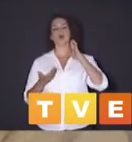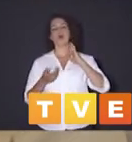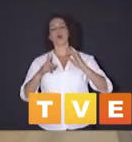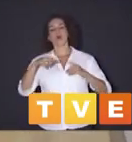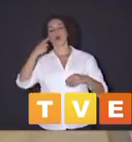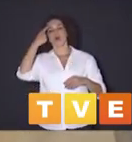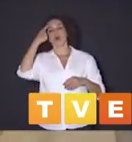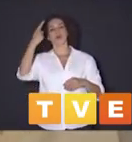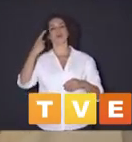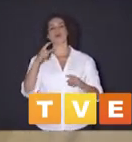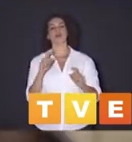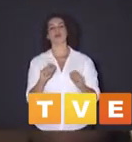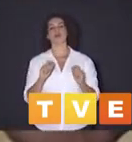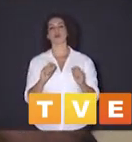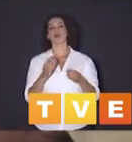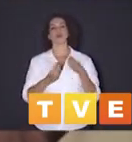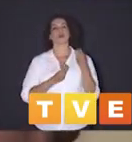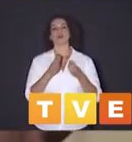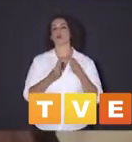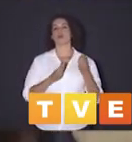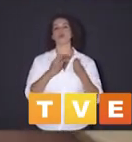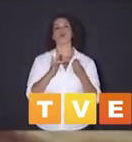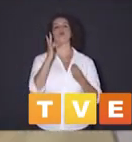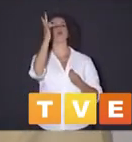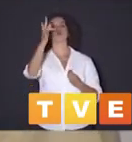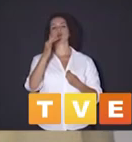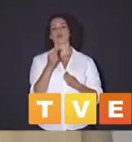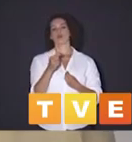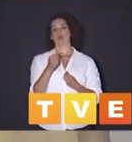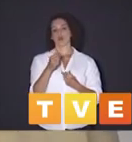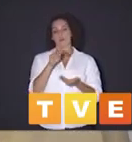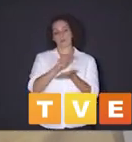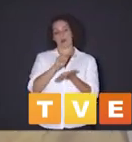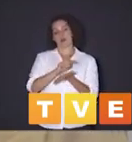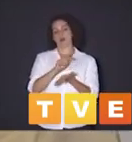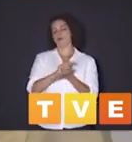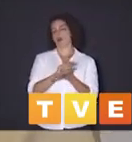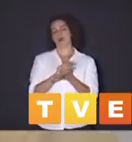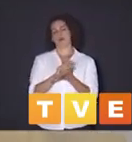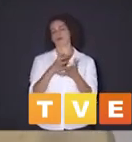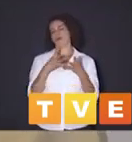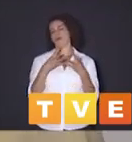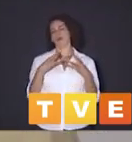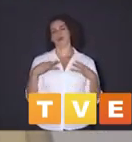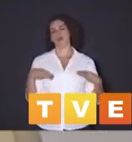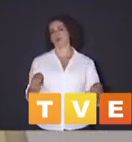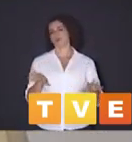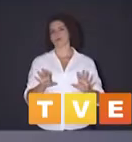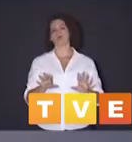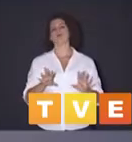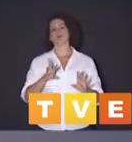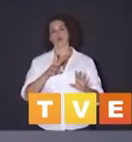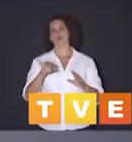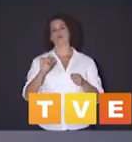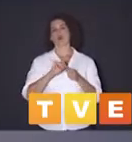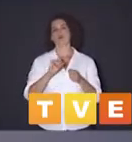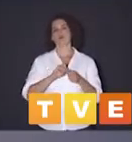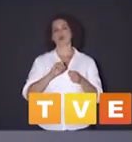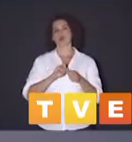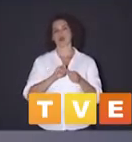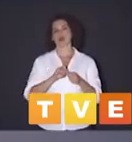ideia é do do que vai ser o nosso dinheiro um dia de papel vai sumir ea implementação é bom